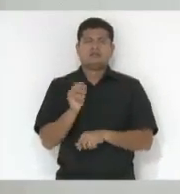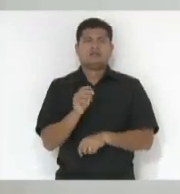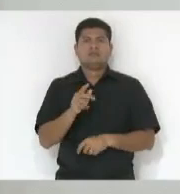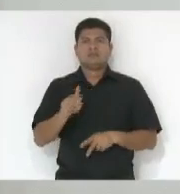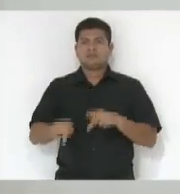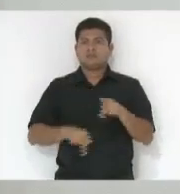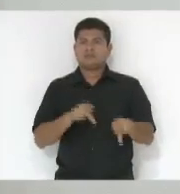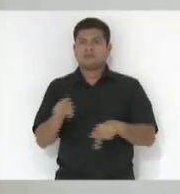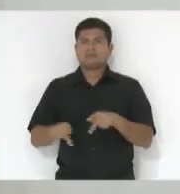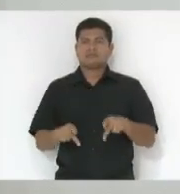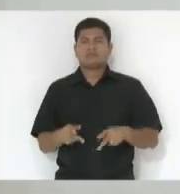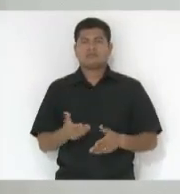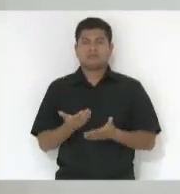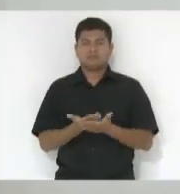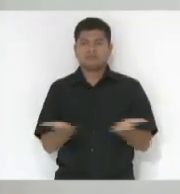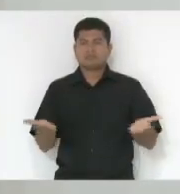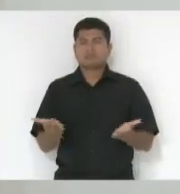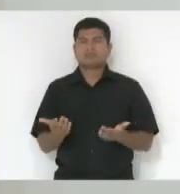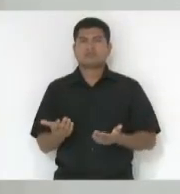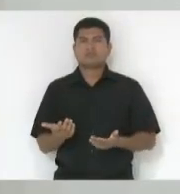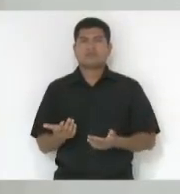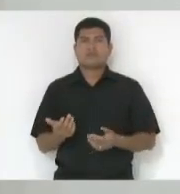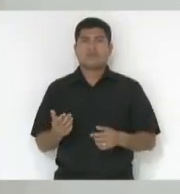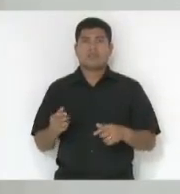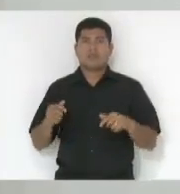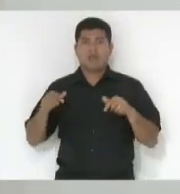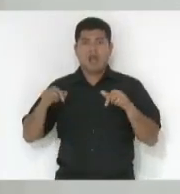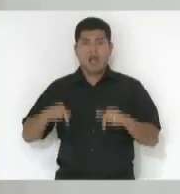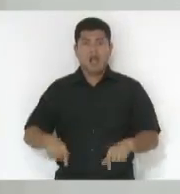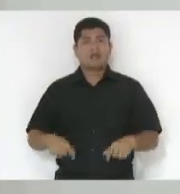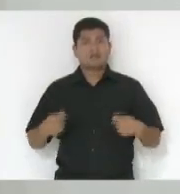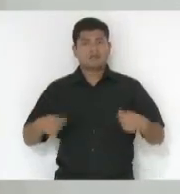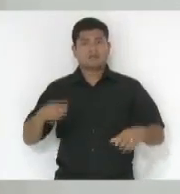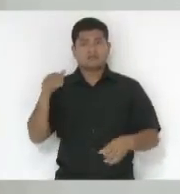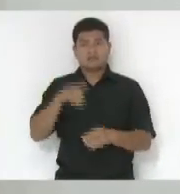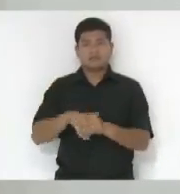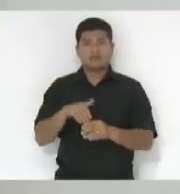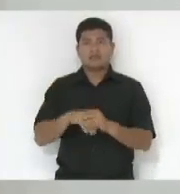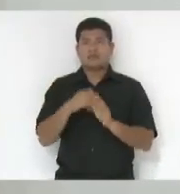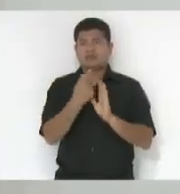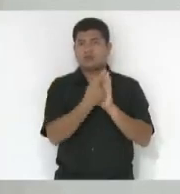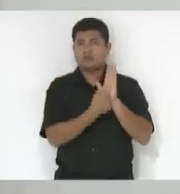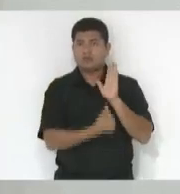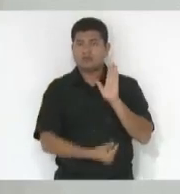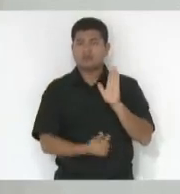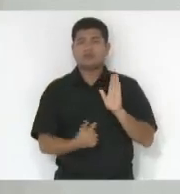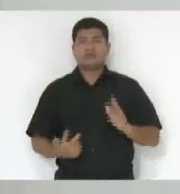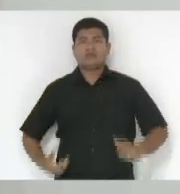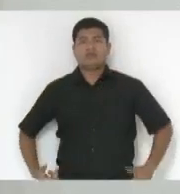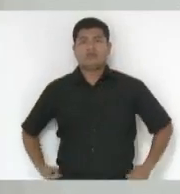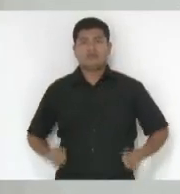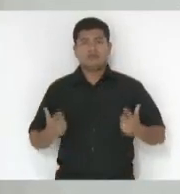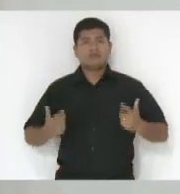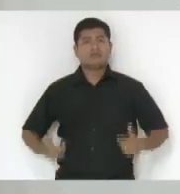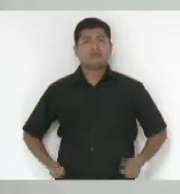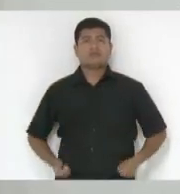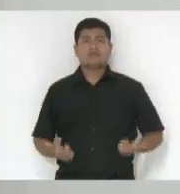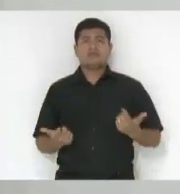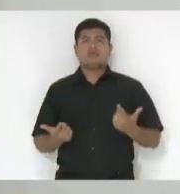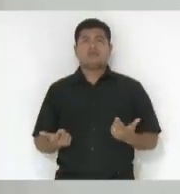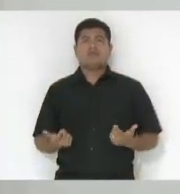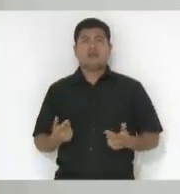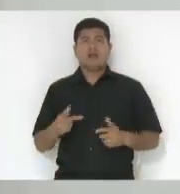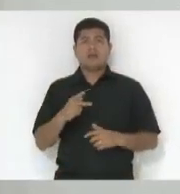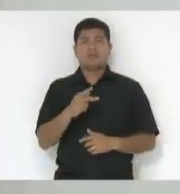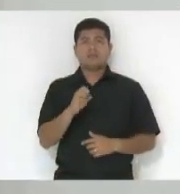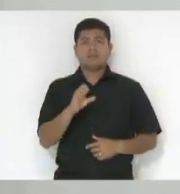fruto do trabalho da população. Aqui que deve ser votado o orçamento e as despesas. Então, a PEC que eu trago é